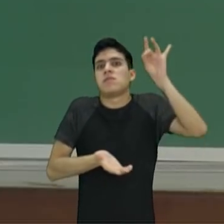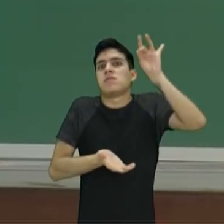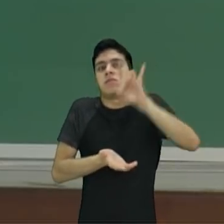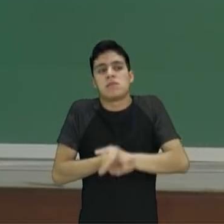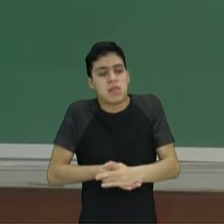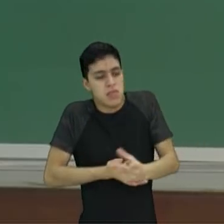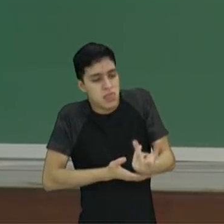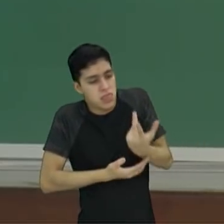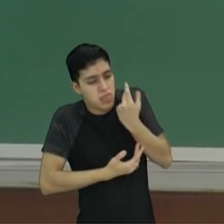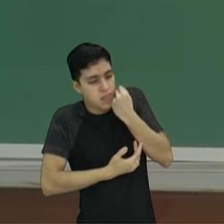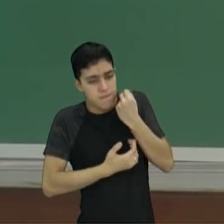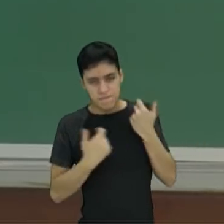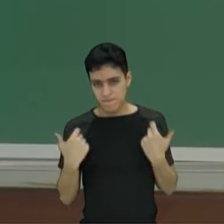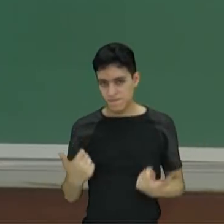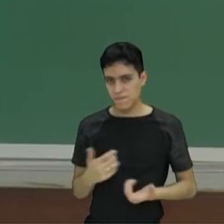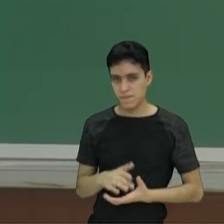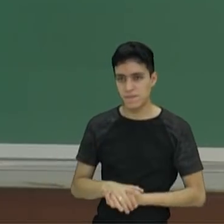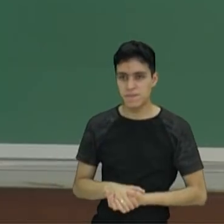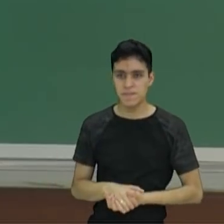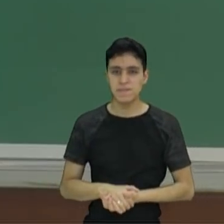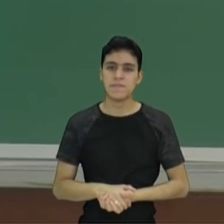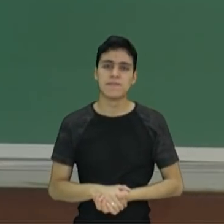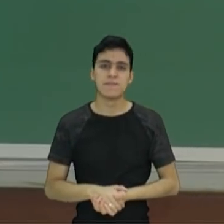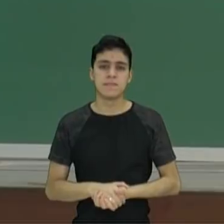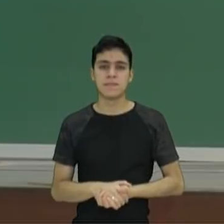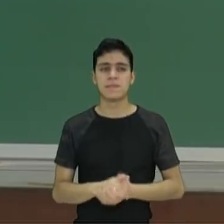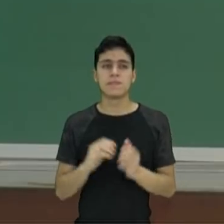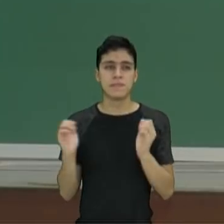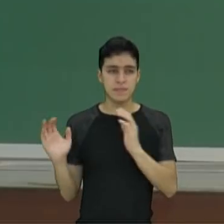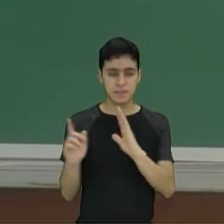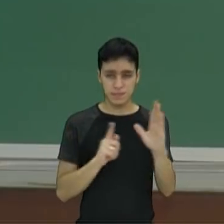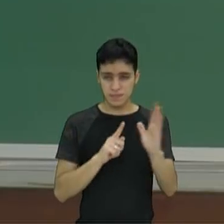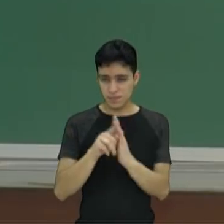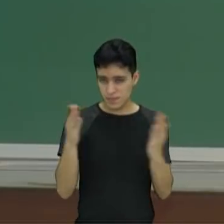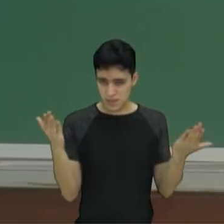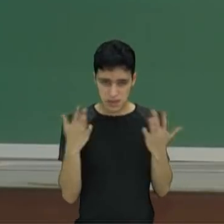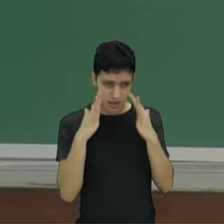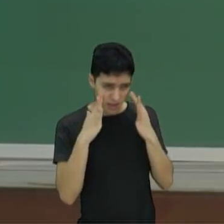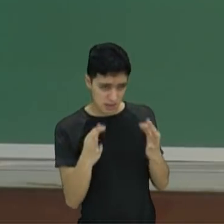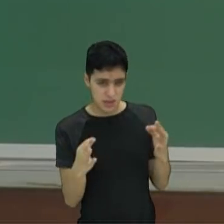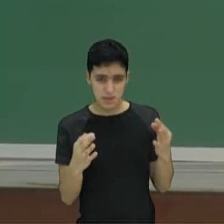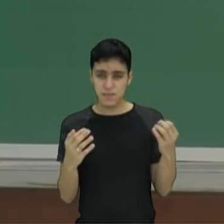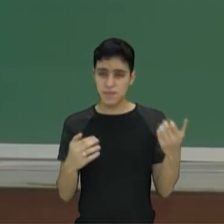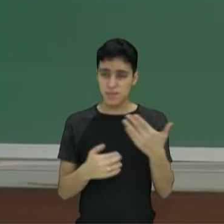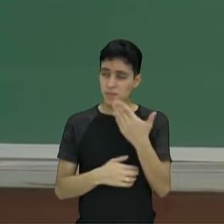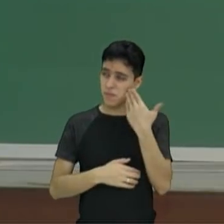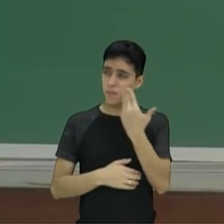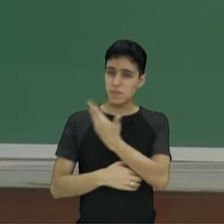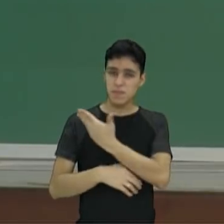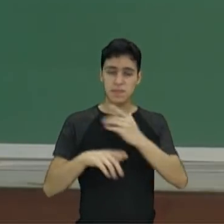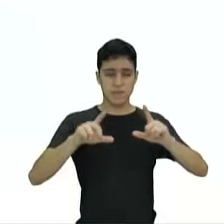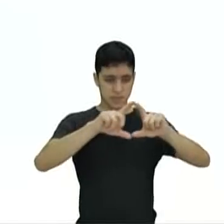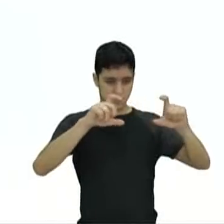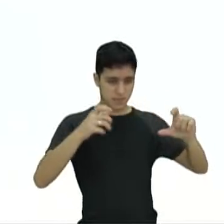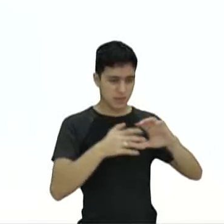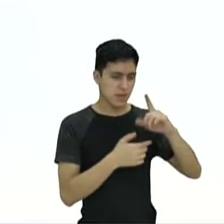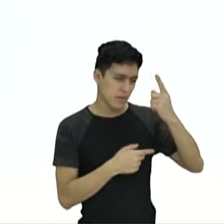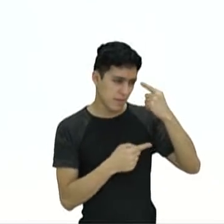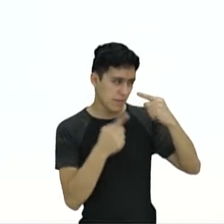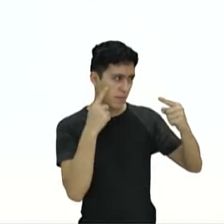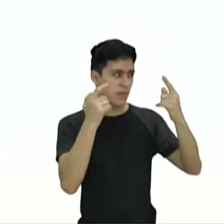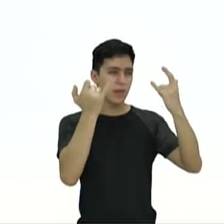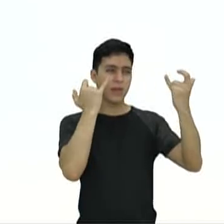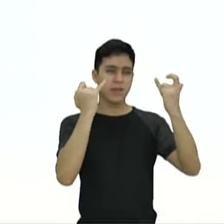ali de uma substância química. Temos um quiz, preste atenção, é um novo trecho. Vimos que há notícias